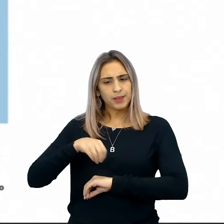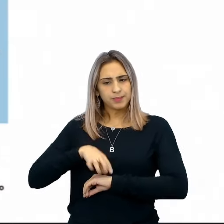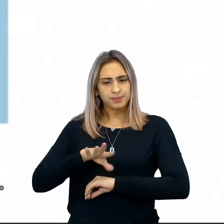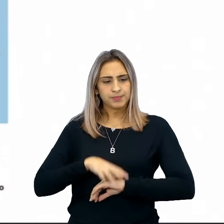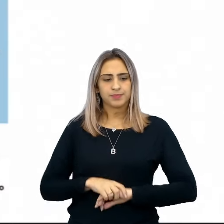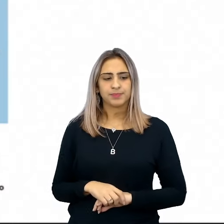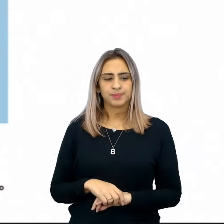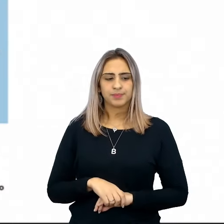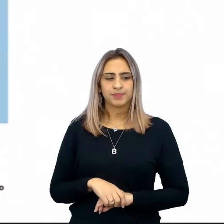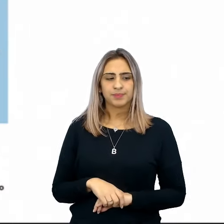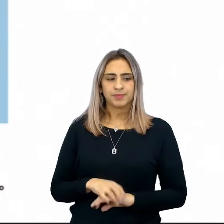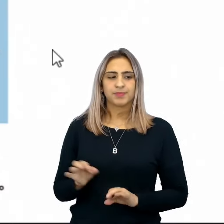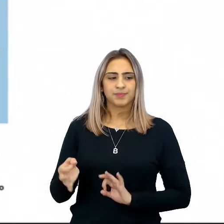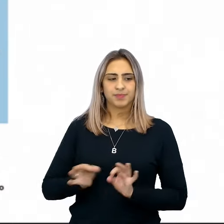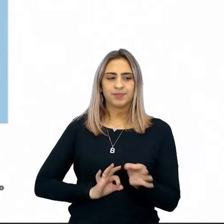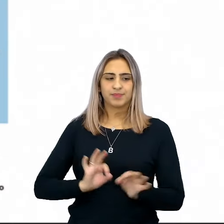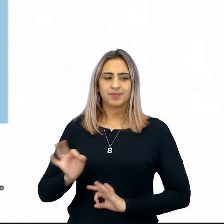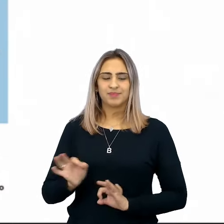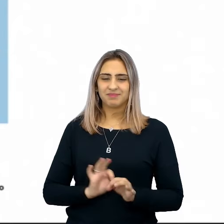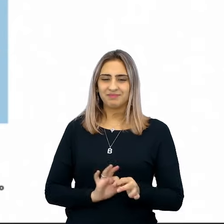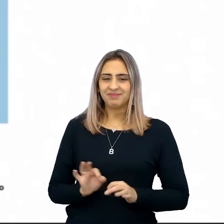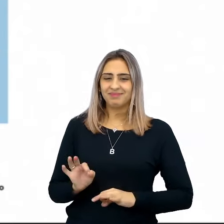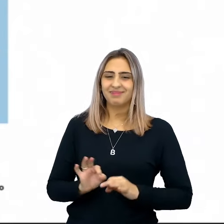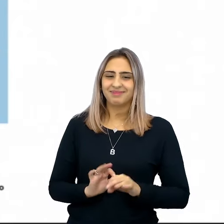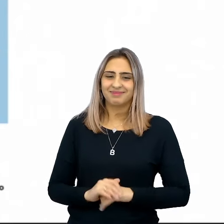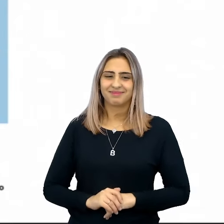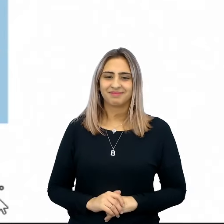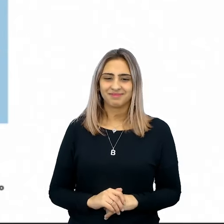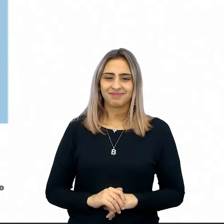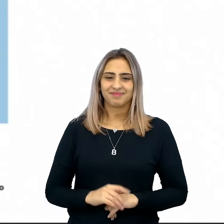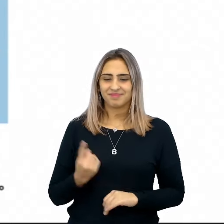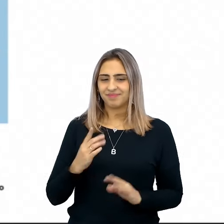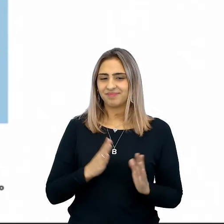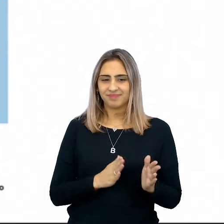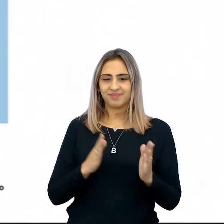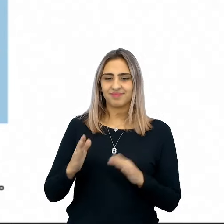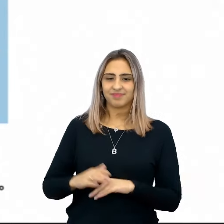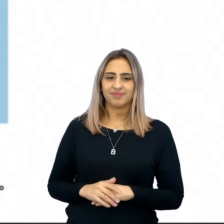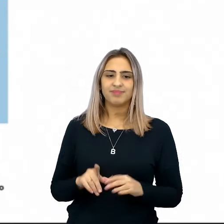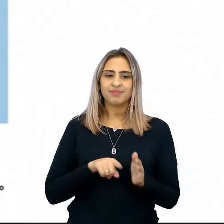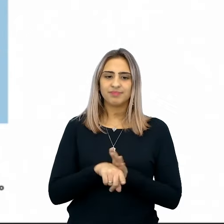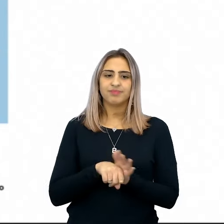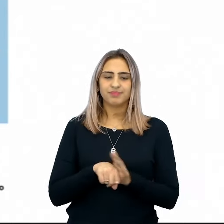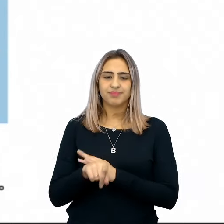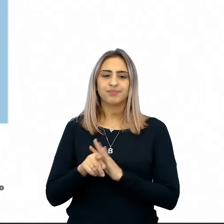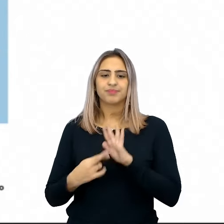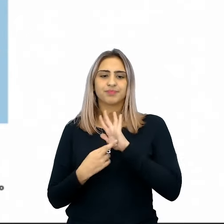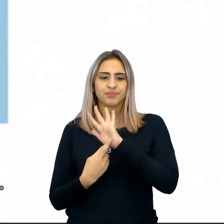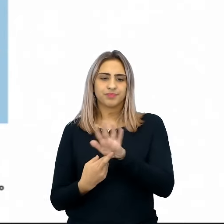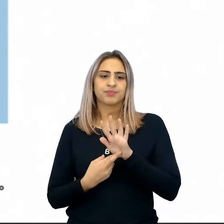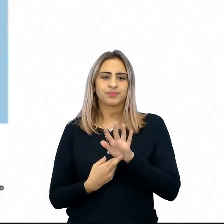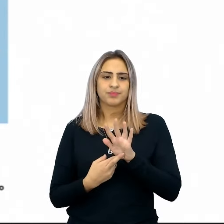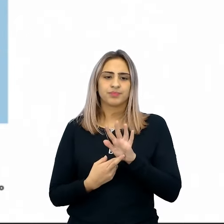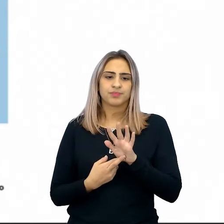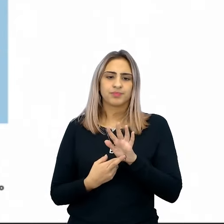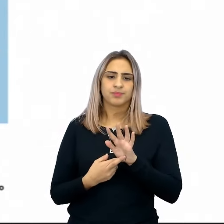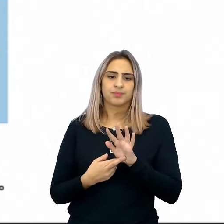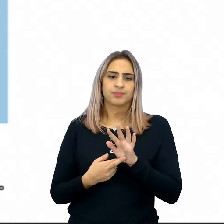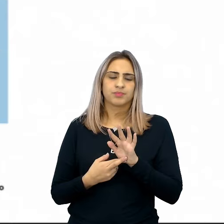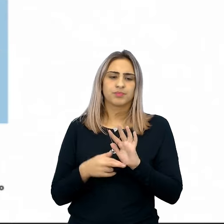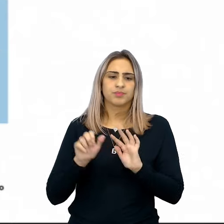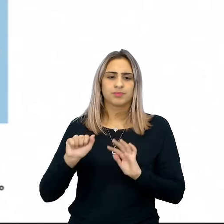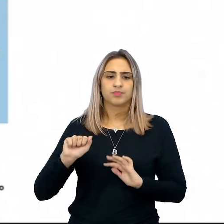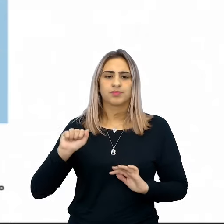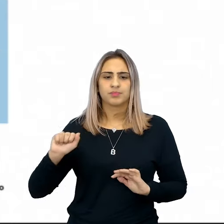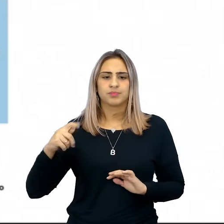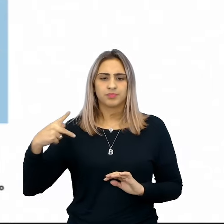de planejamento. Então, nesse primeiro aqui, ó, analisar os resultados da AP, né, dos instrumentos de avaliação que